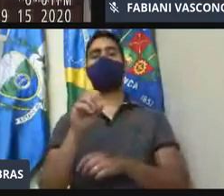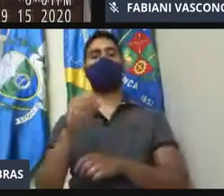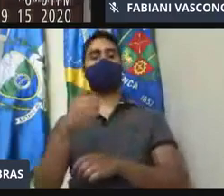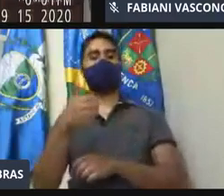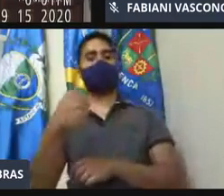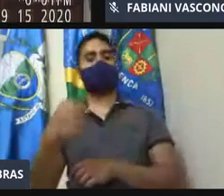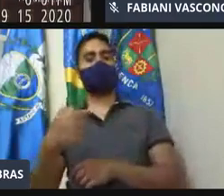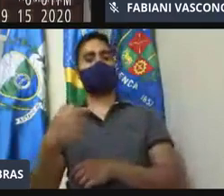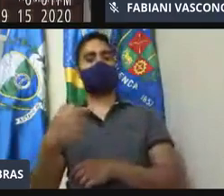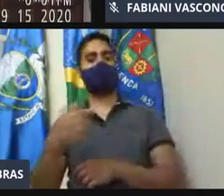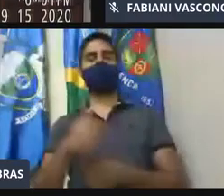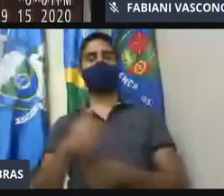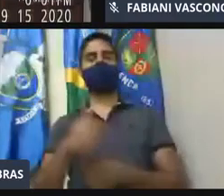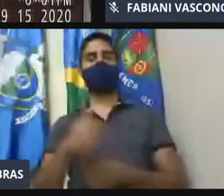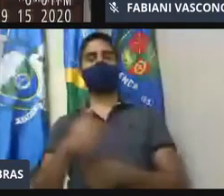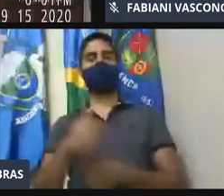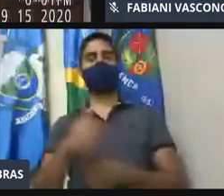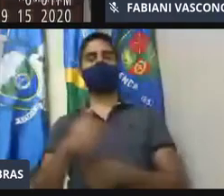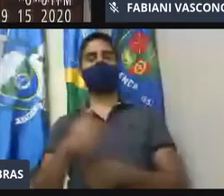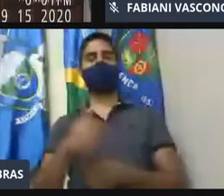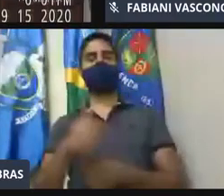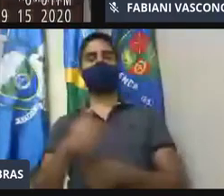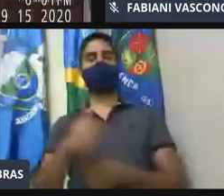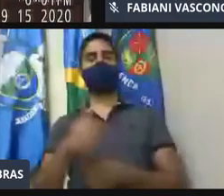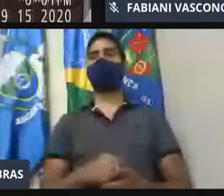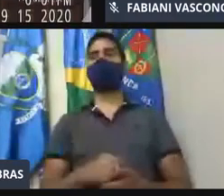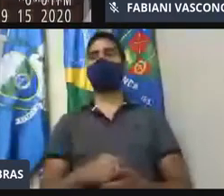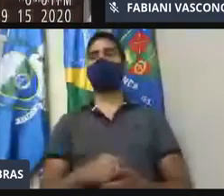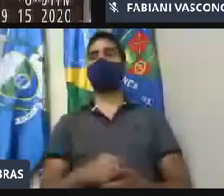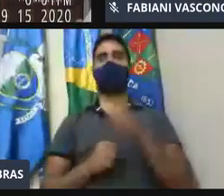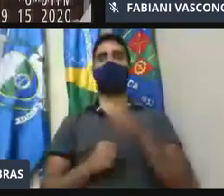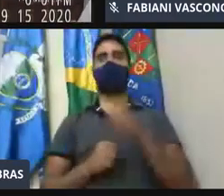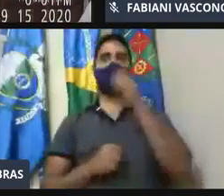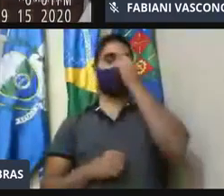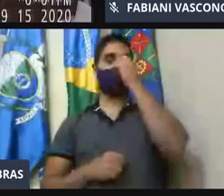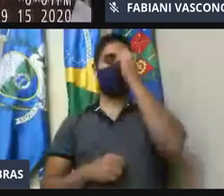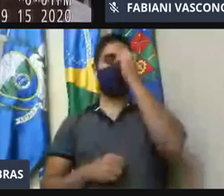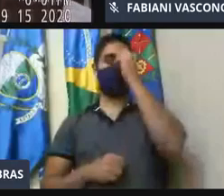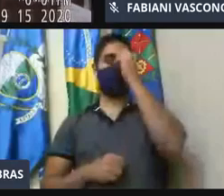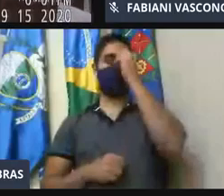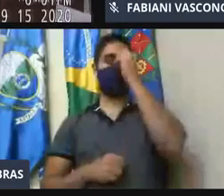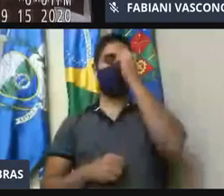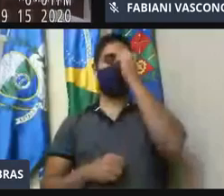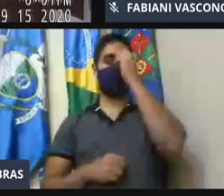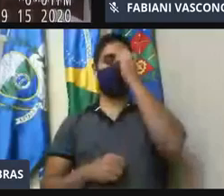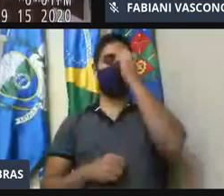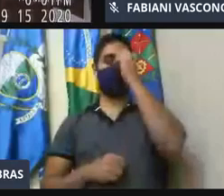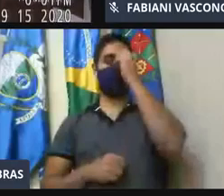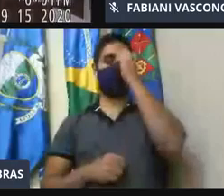0017, 20.000, 40.175, 280.130, e recurso 00, que é recurso próprio,